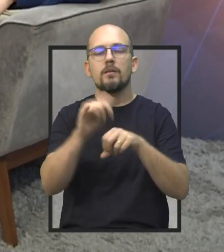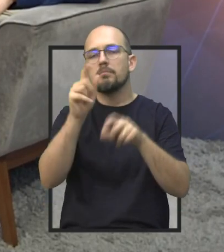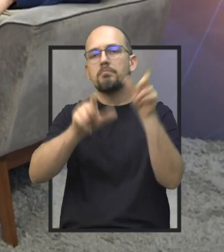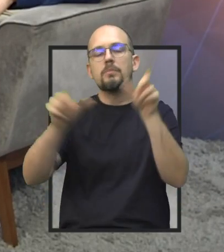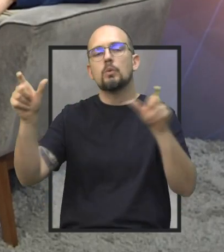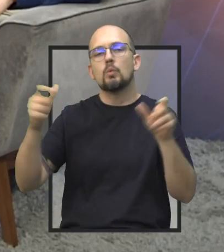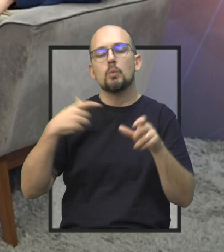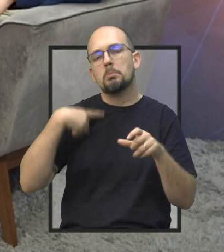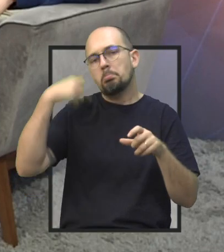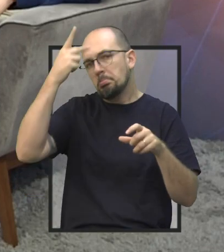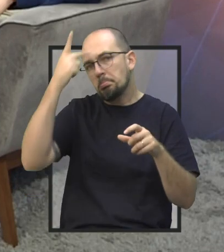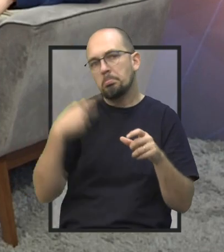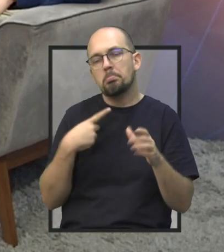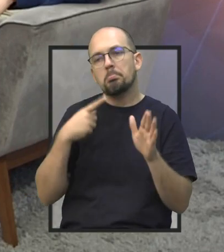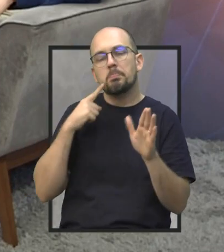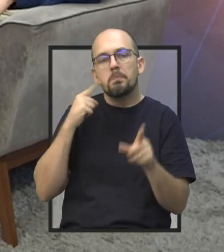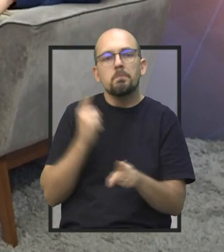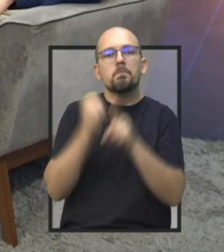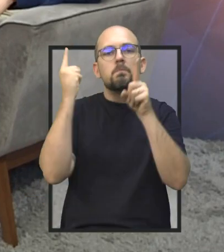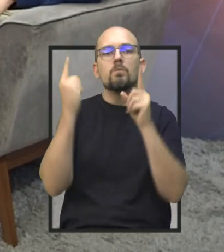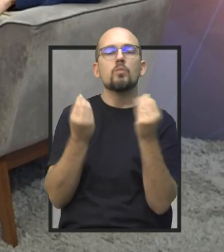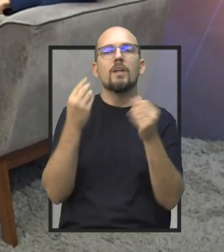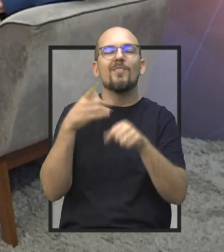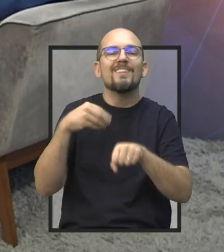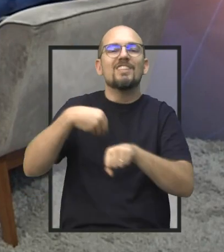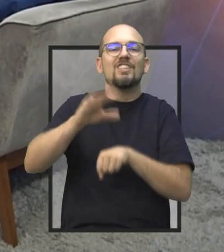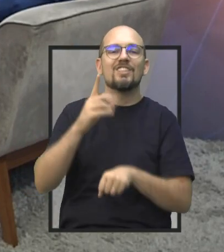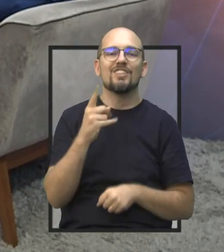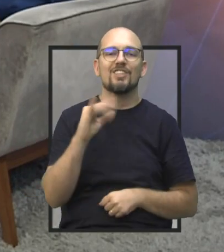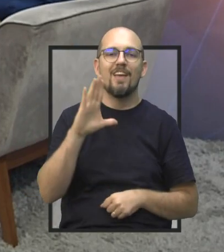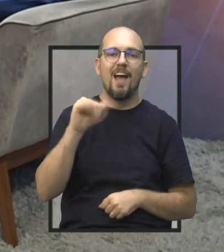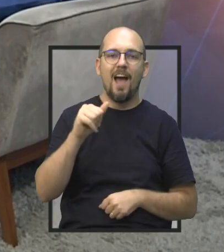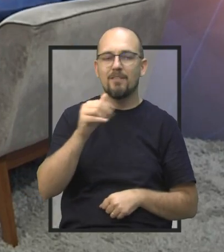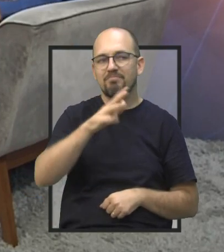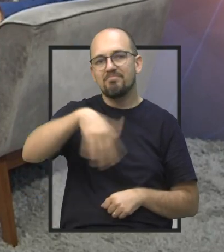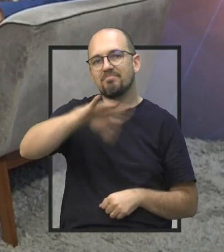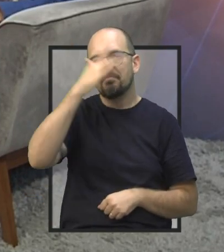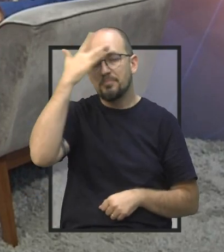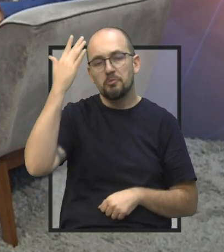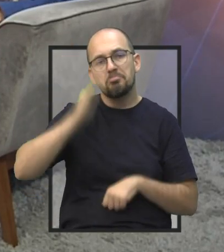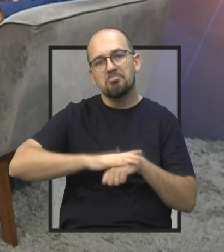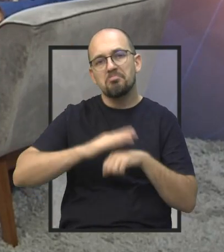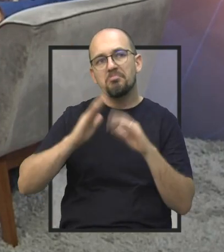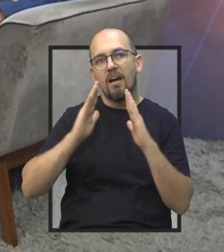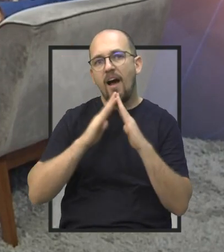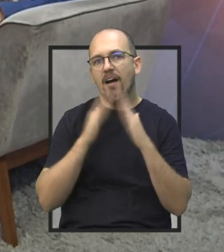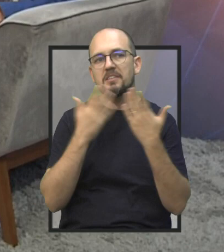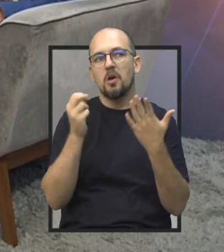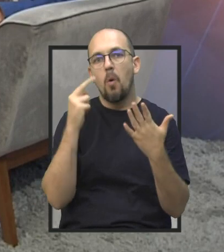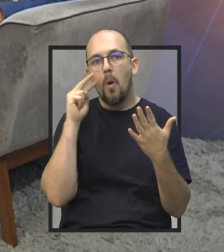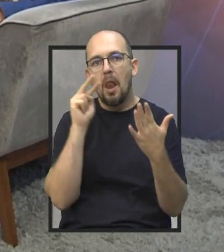né? Quais são essas dicas, né, que as pessoas podem, inclusive, fazer em casa, olhar, se atentar aos